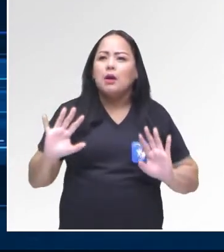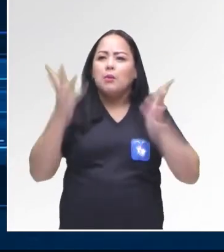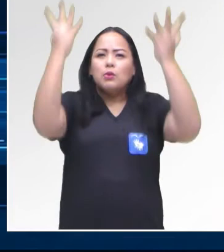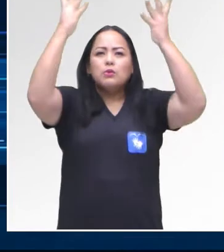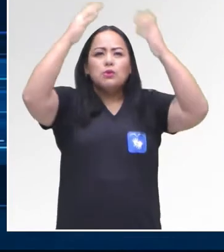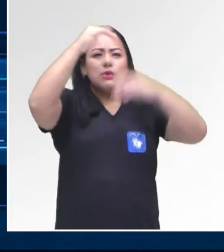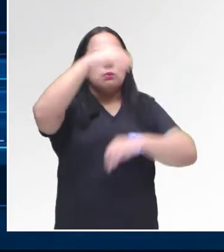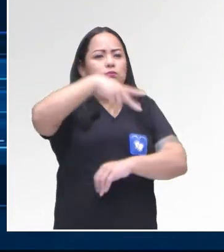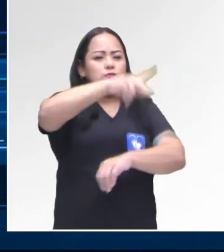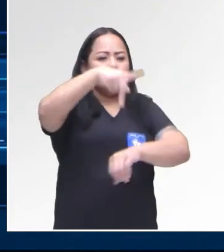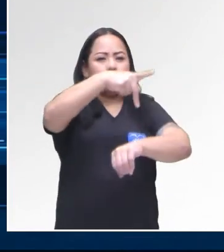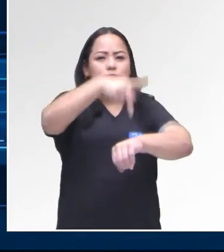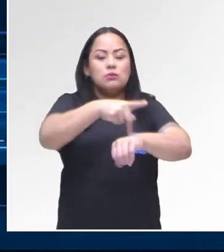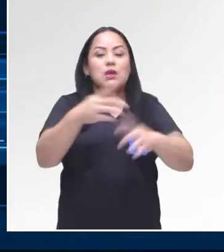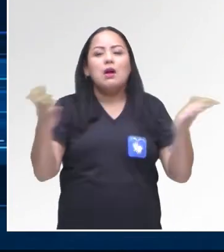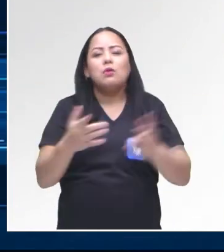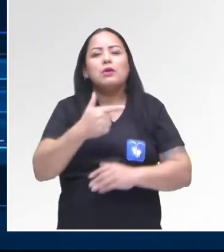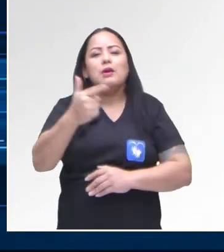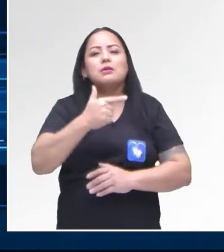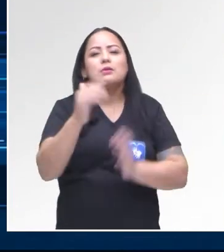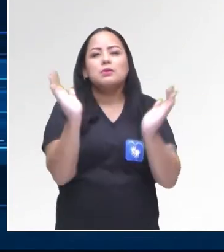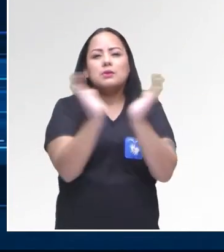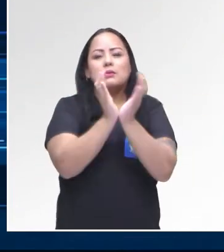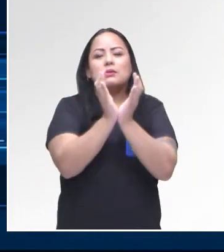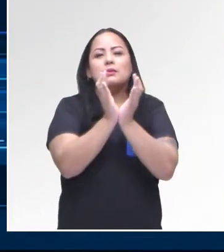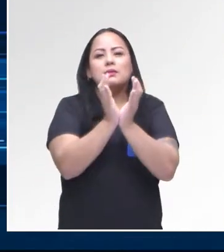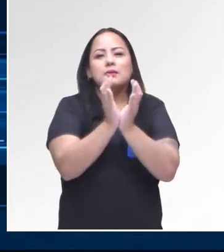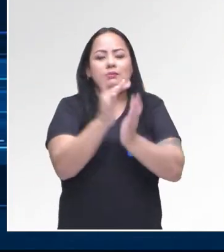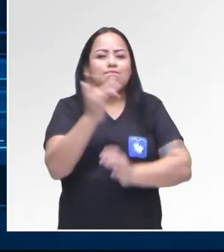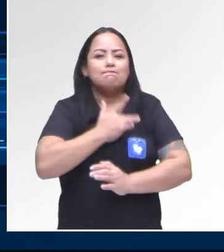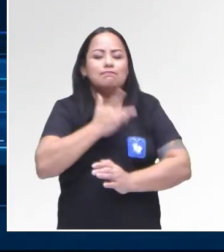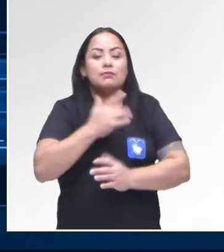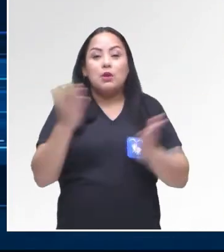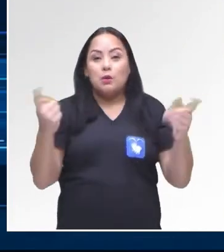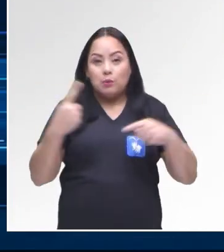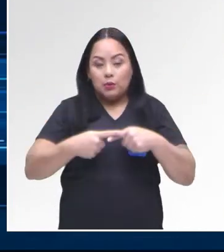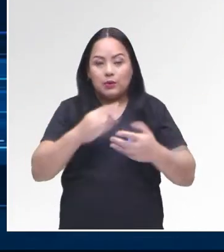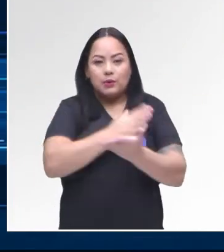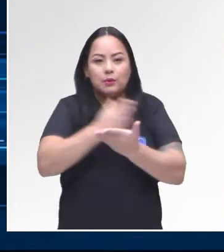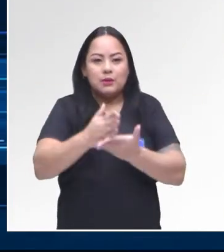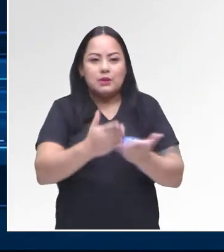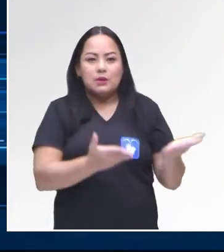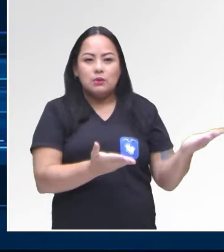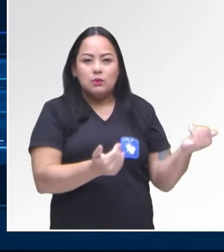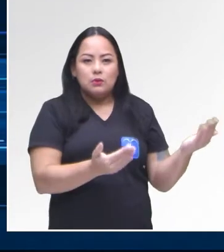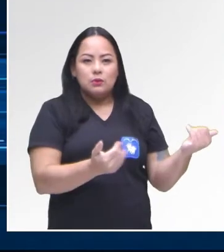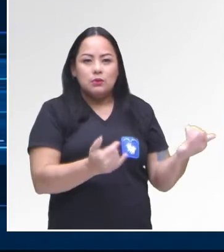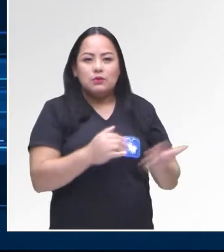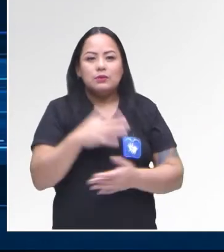pátria. Agora vem a segunda geração. Por isso nós começamos com o jovem Werther.